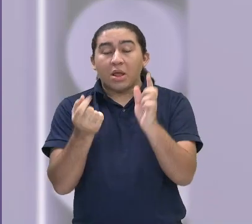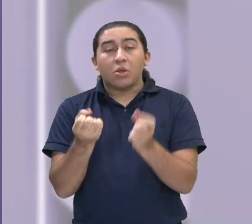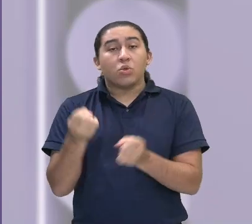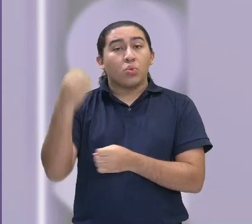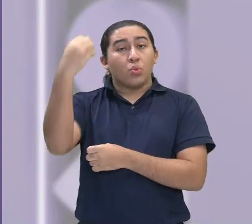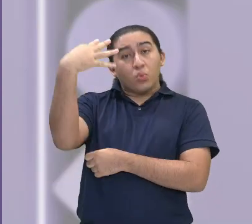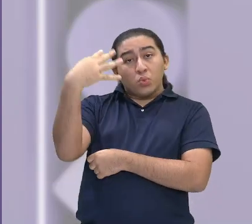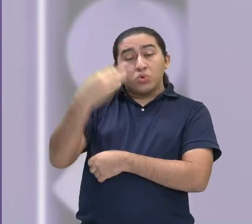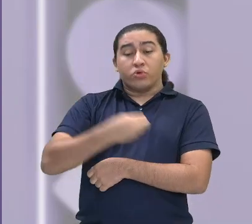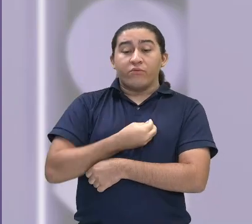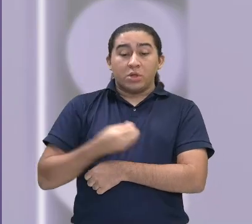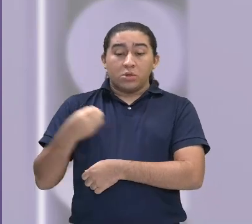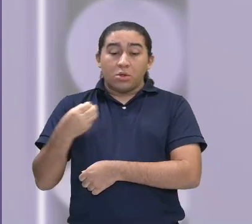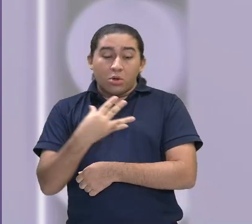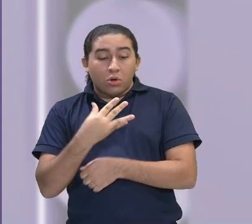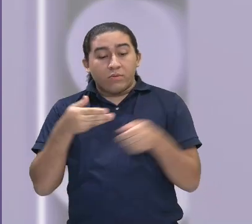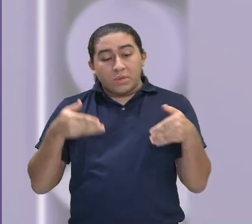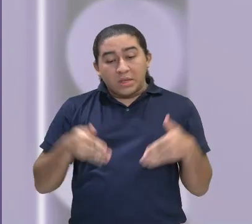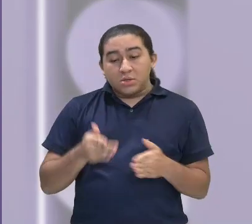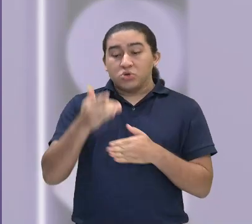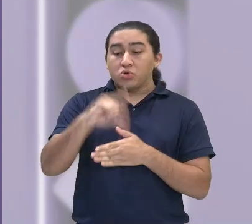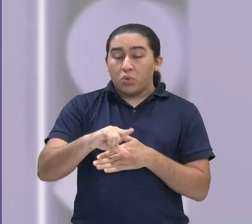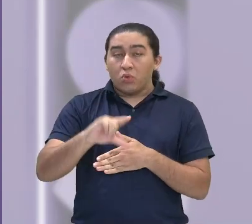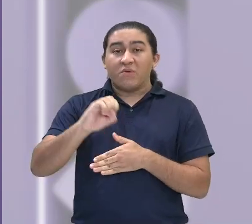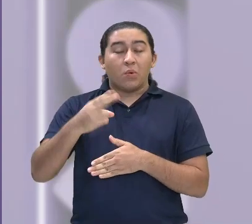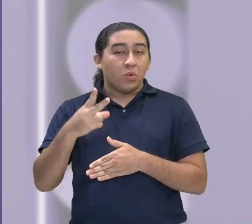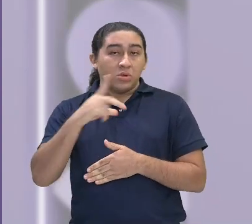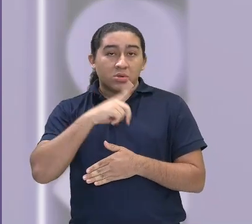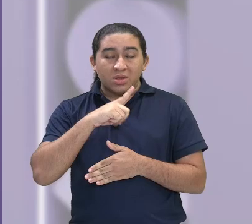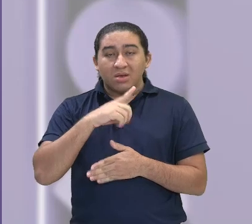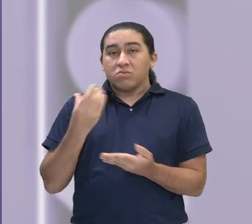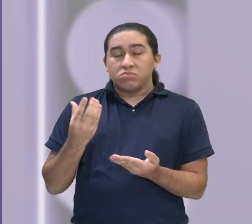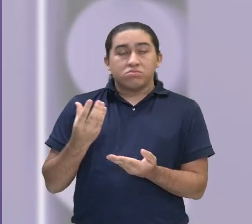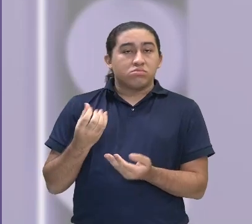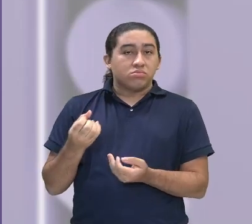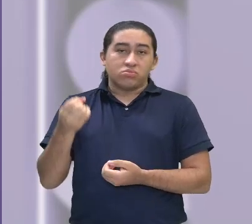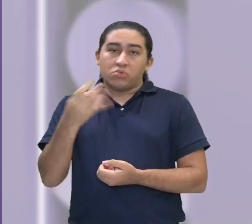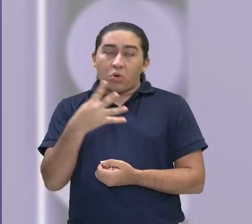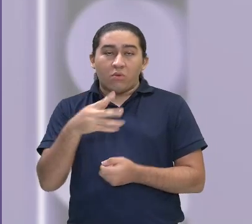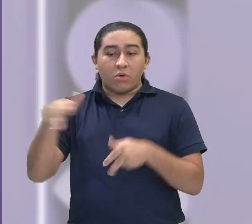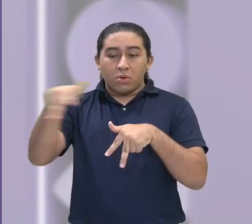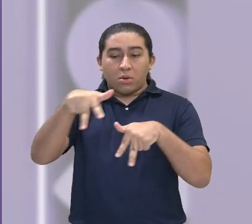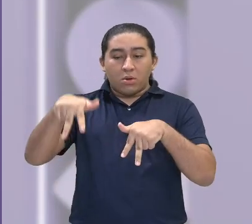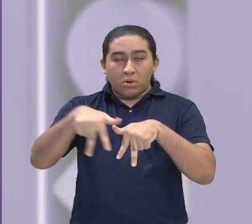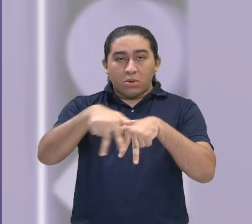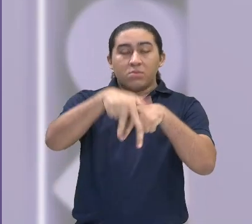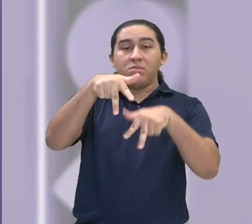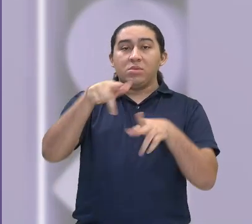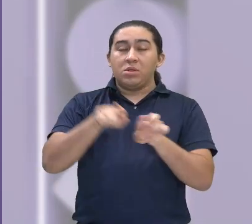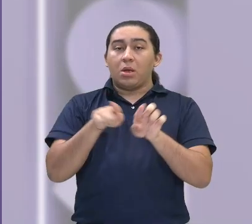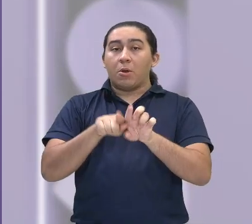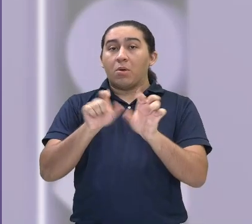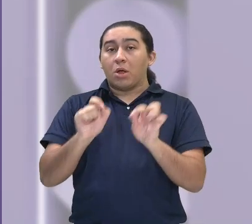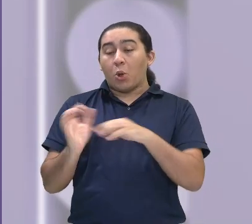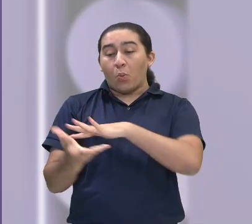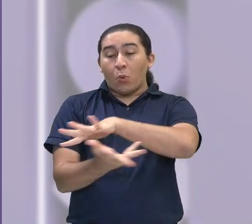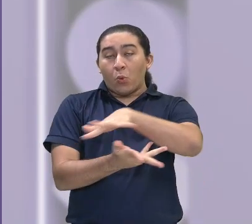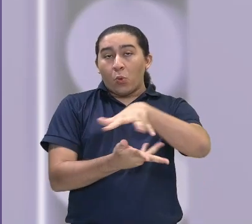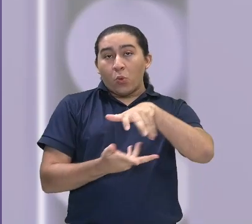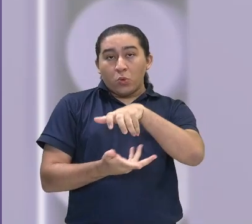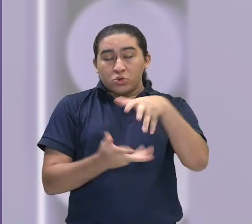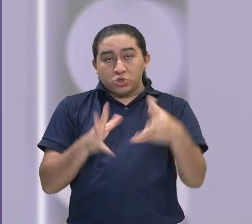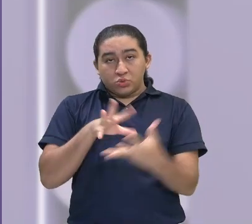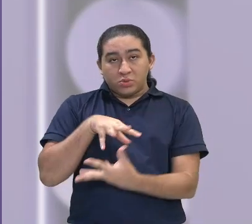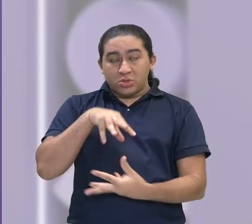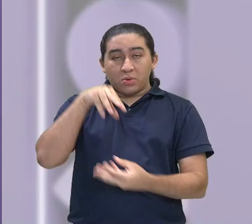nova, à ressurreição, à reencarnação, né, ao mundo espiritual. E continuando,